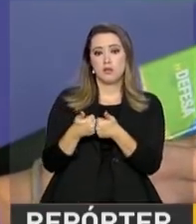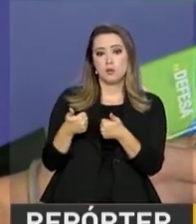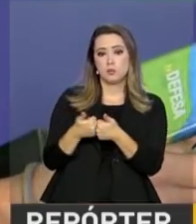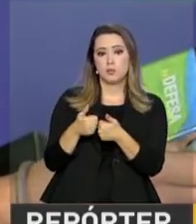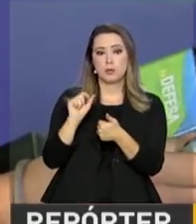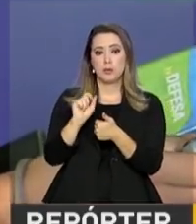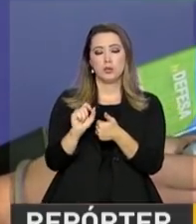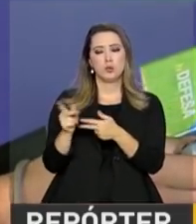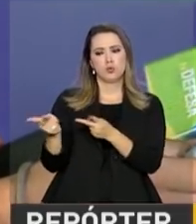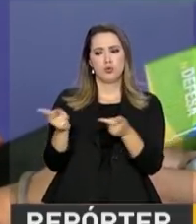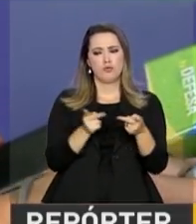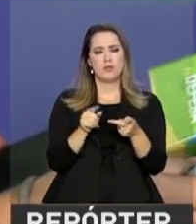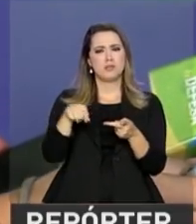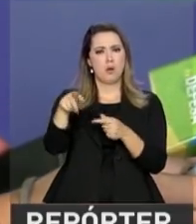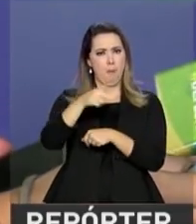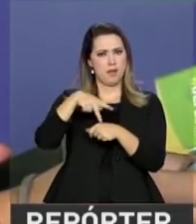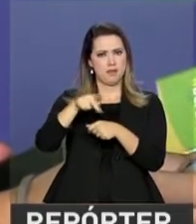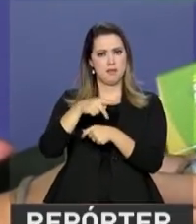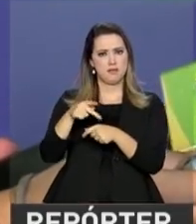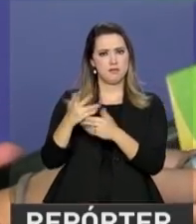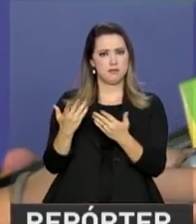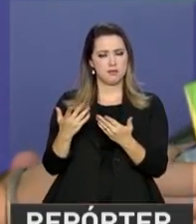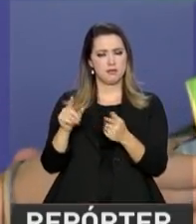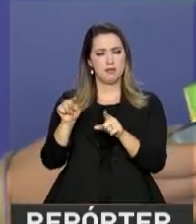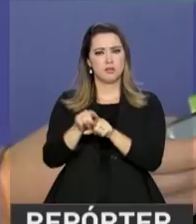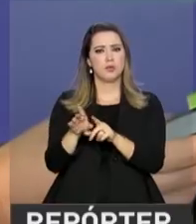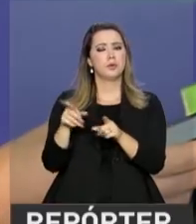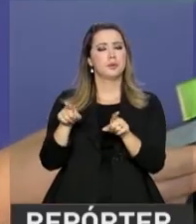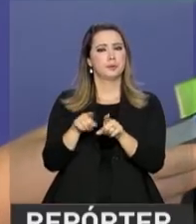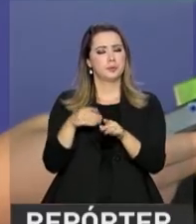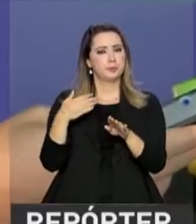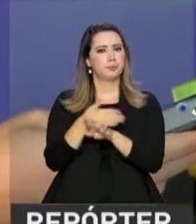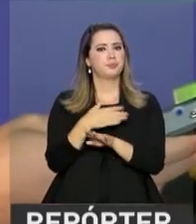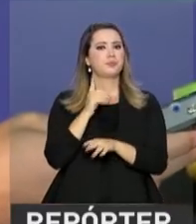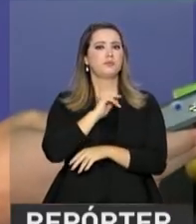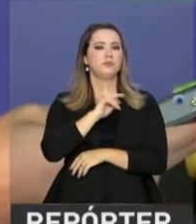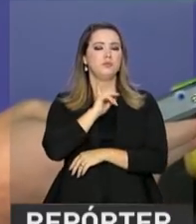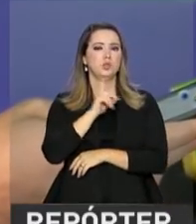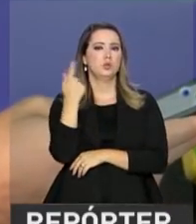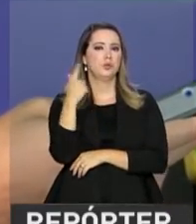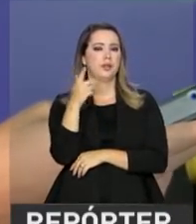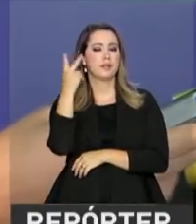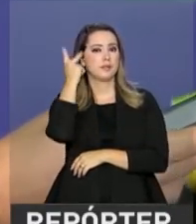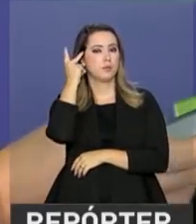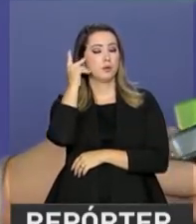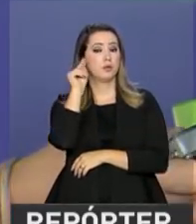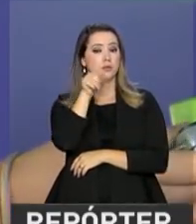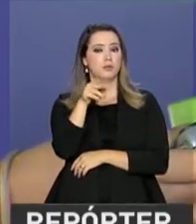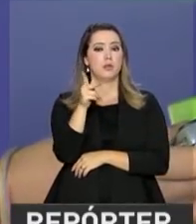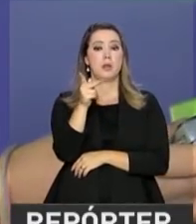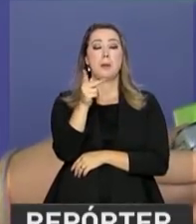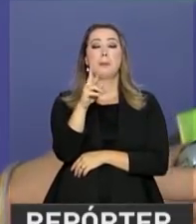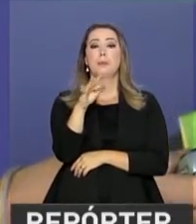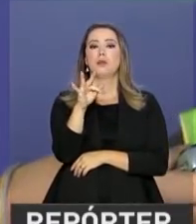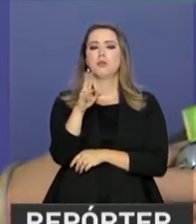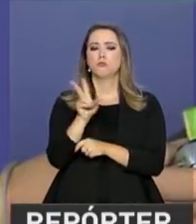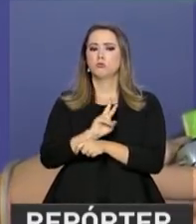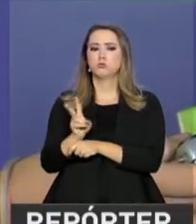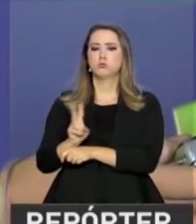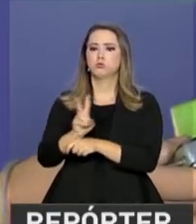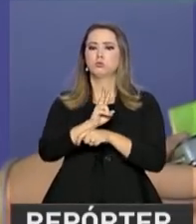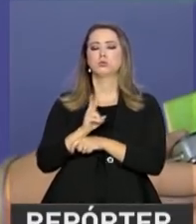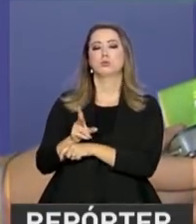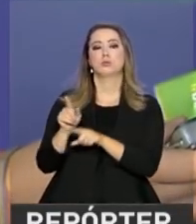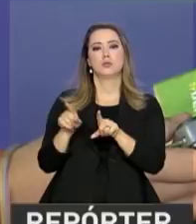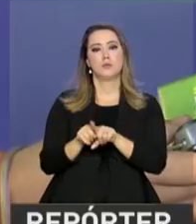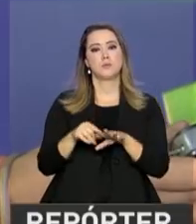como também nas rotas é interna como nos estados de minas gerais goiás e são paulo a prf tem intensificado as ações nesse sentido